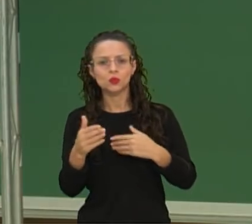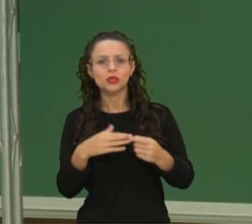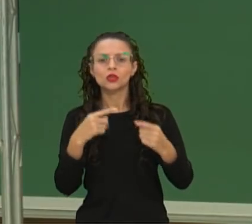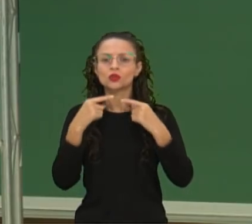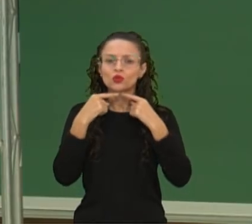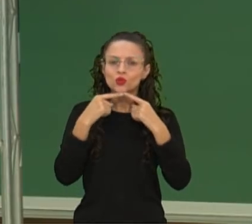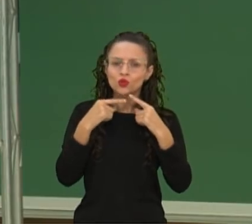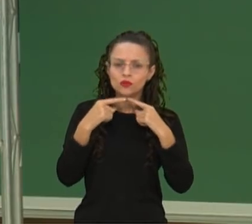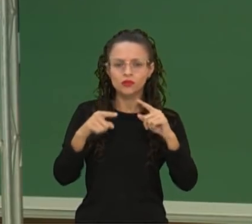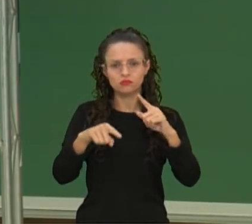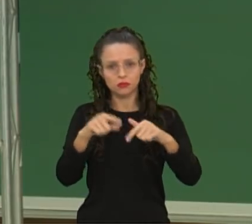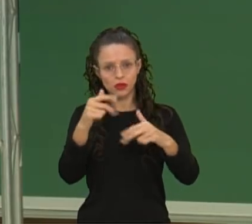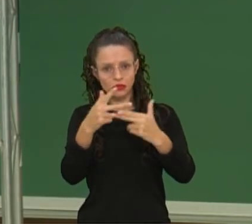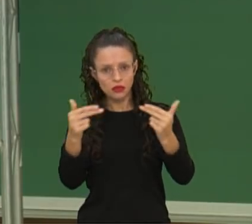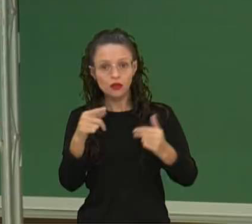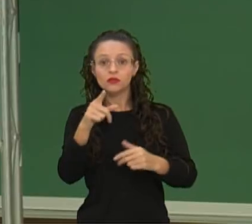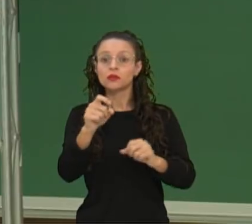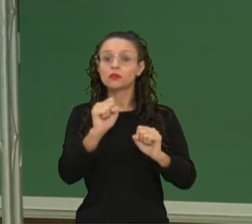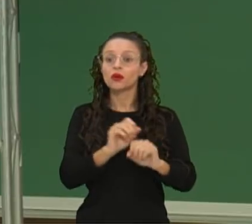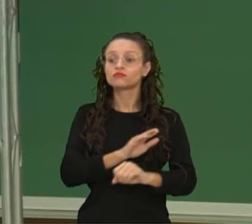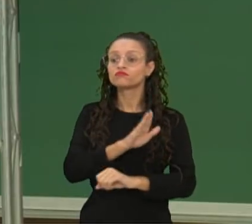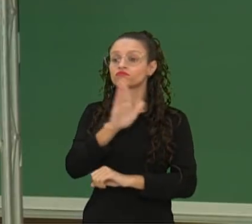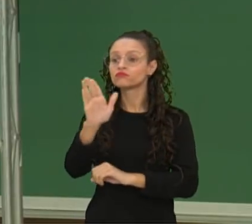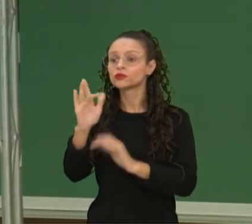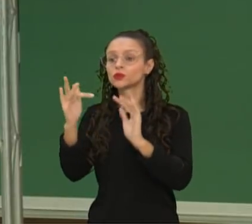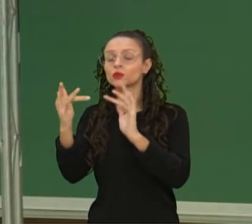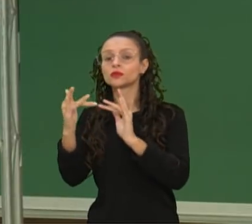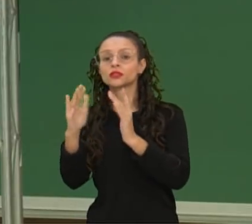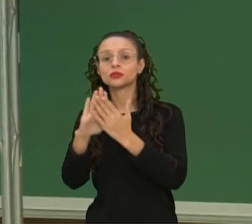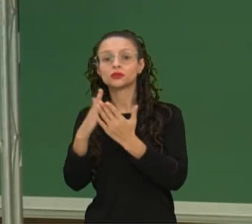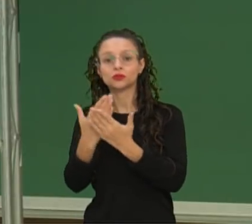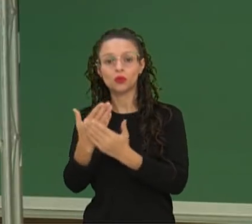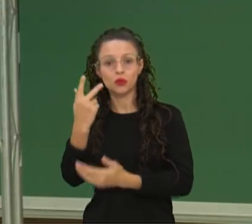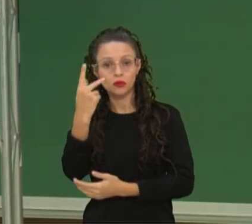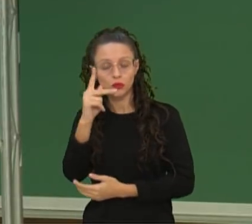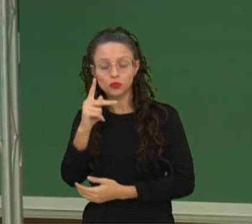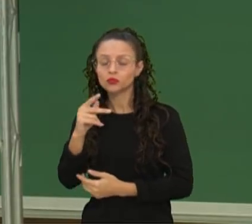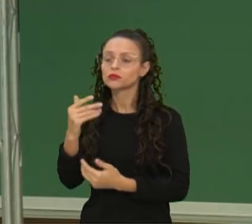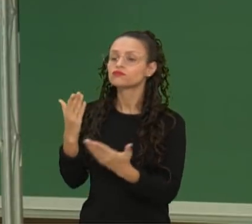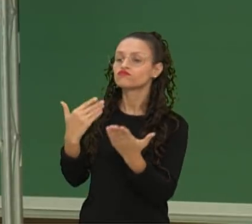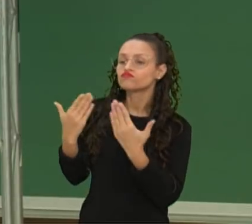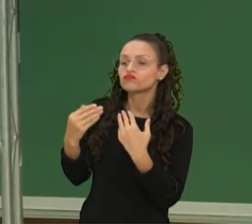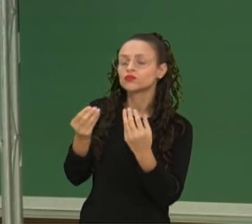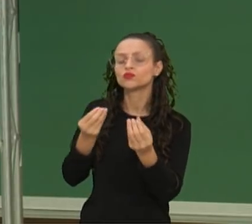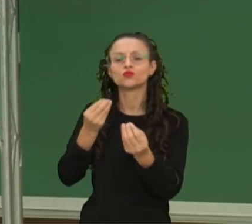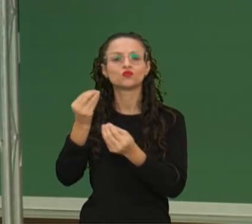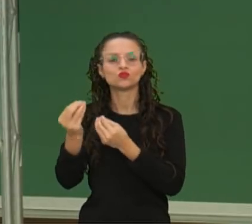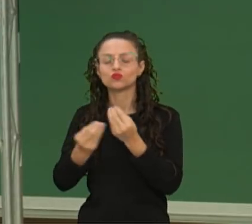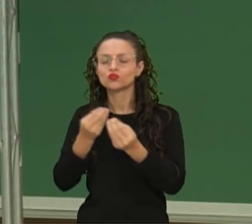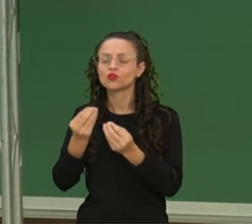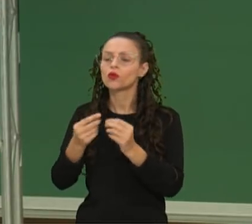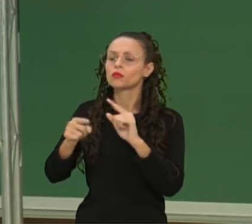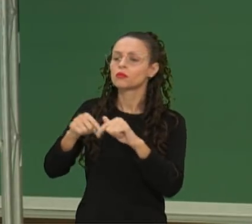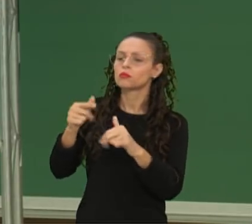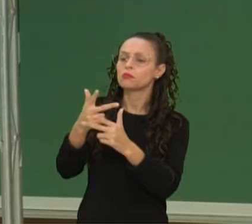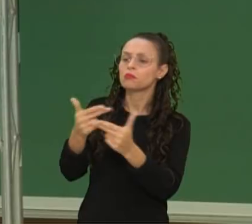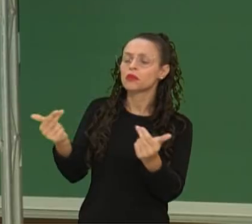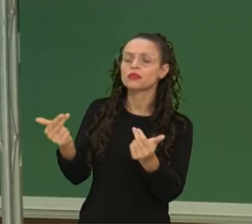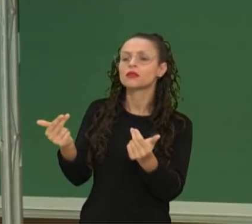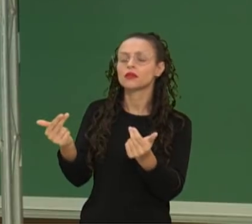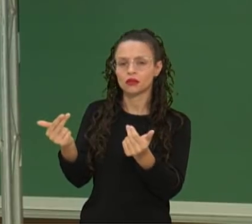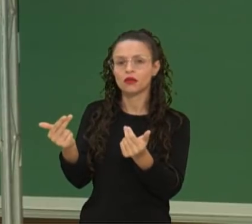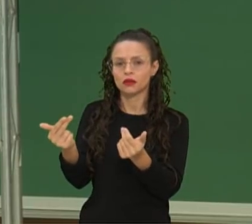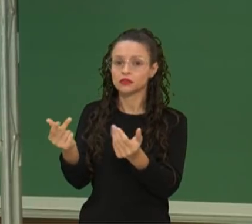materiais, pode entrar em contato na escola, para poder verificar quais são os materiais disponíveis